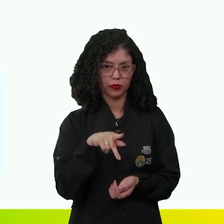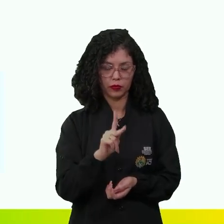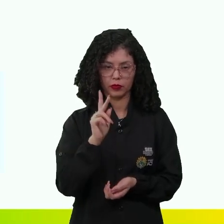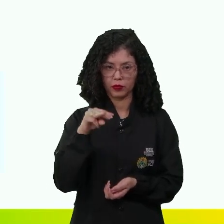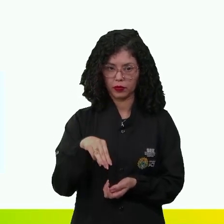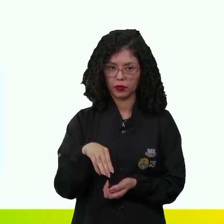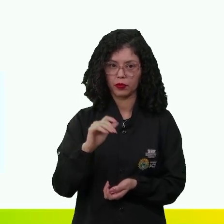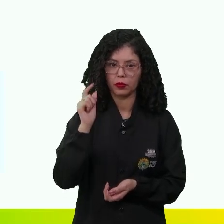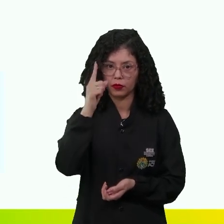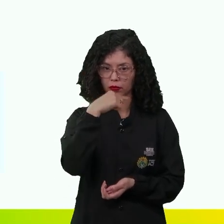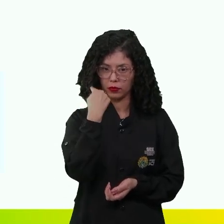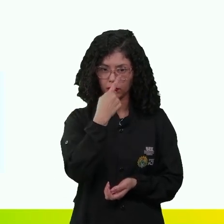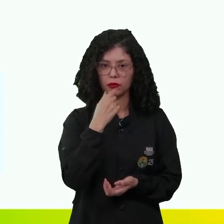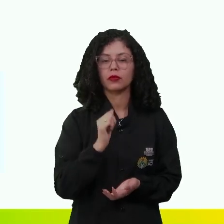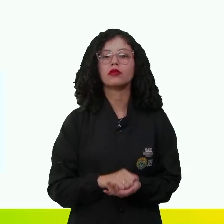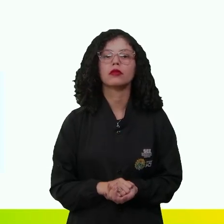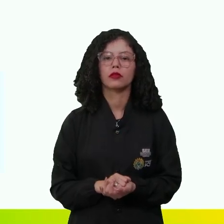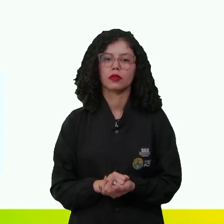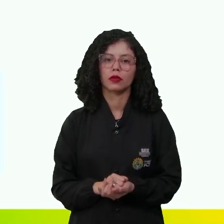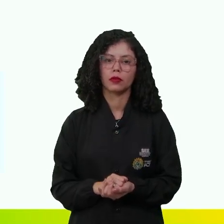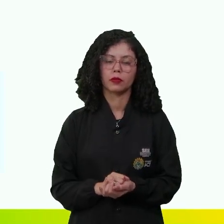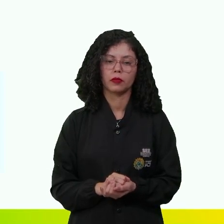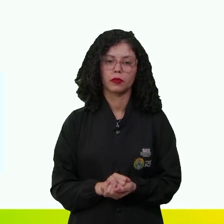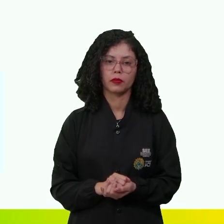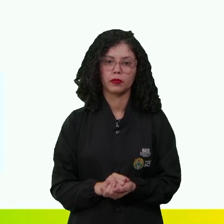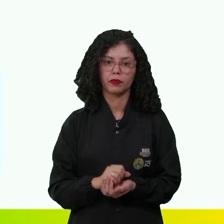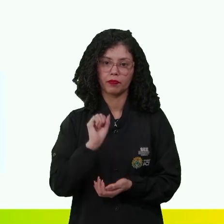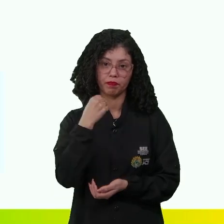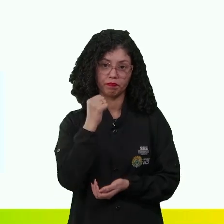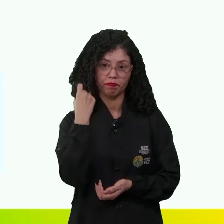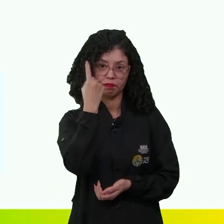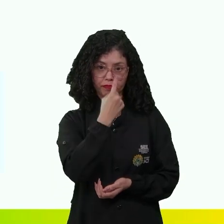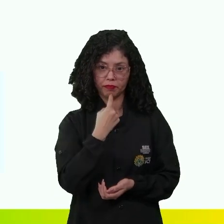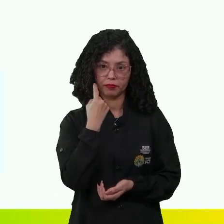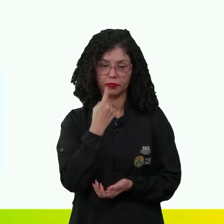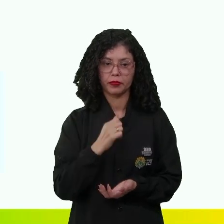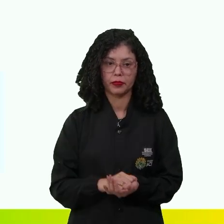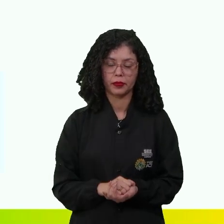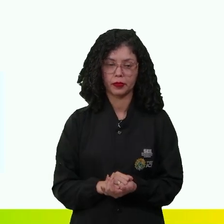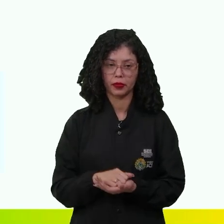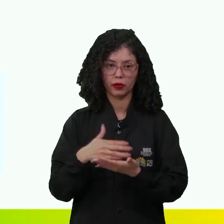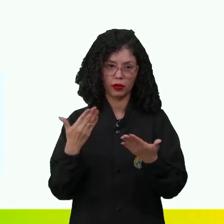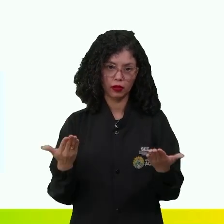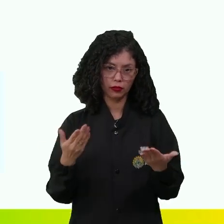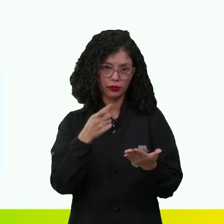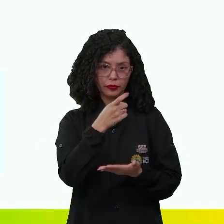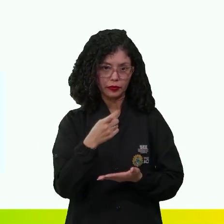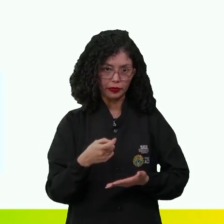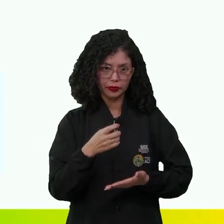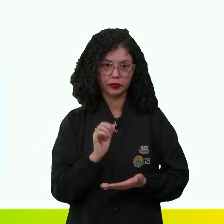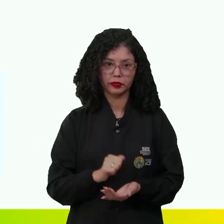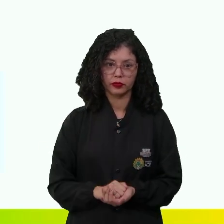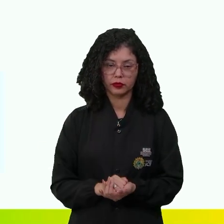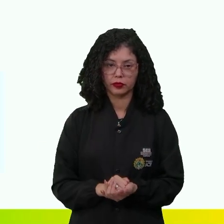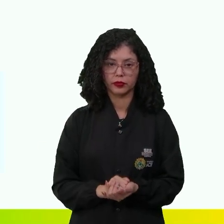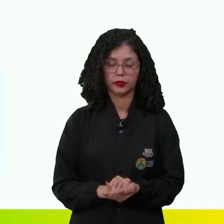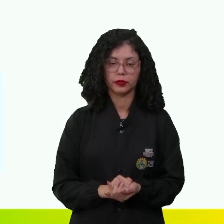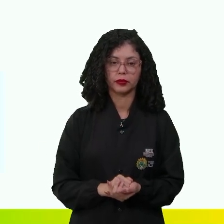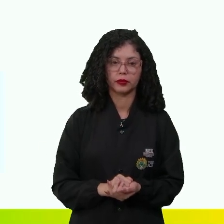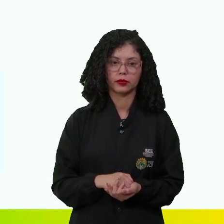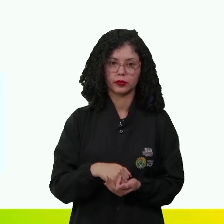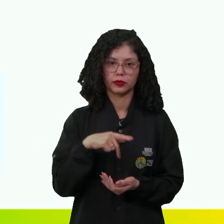km por hora fará o percurso em 8 horas. Então, x km por